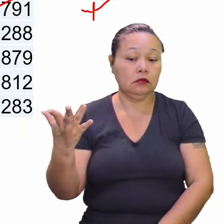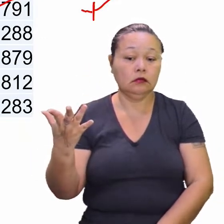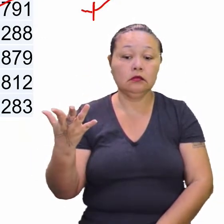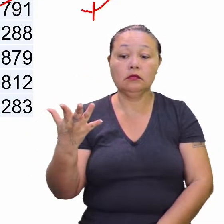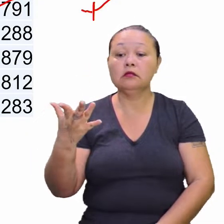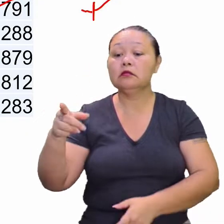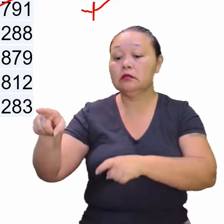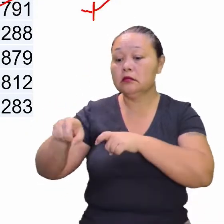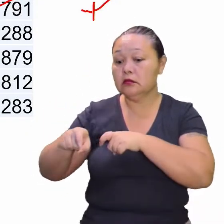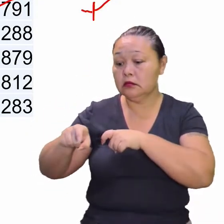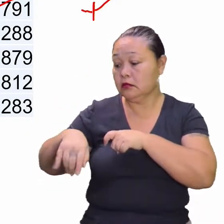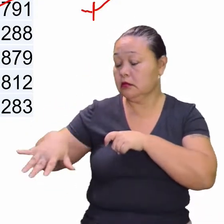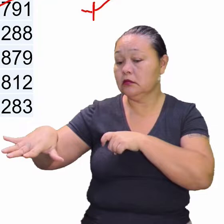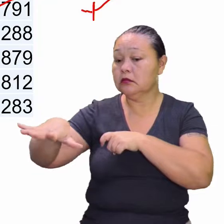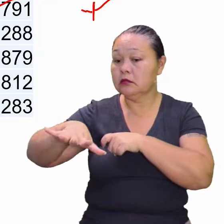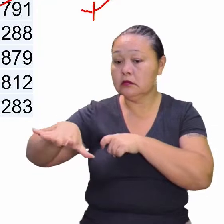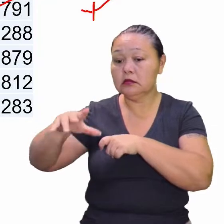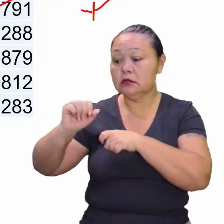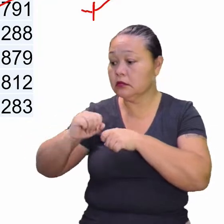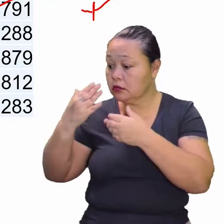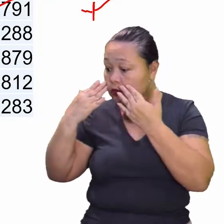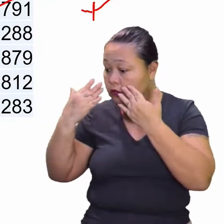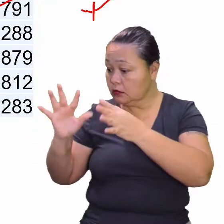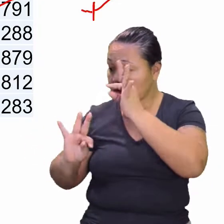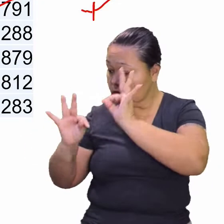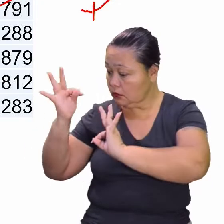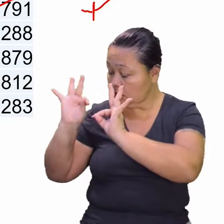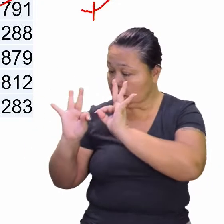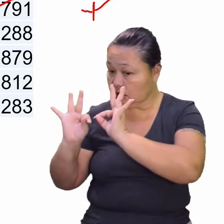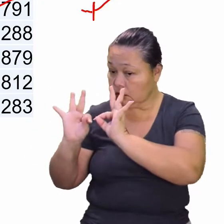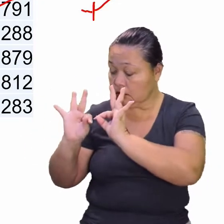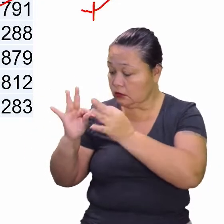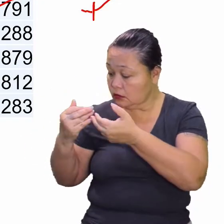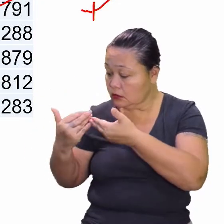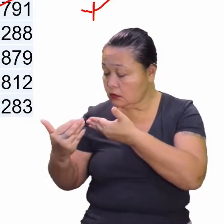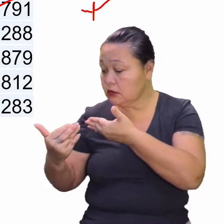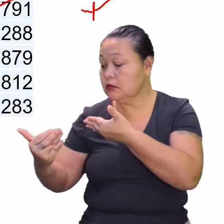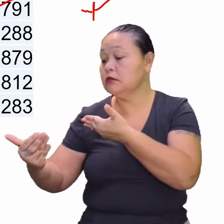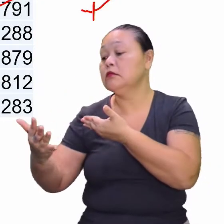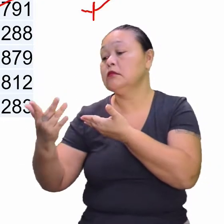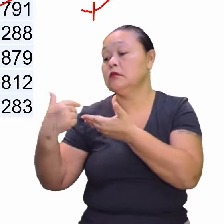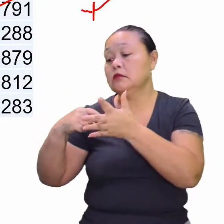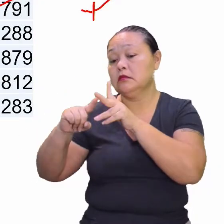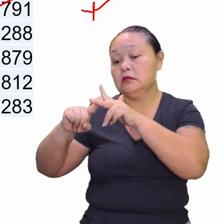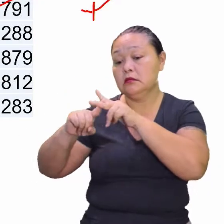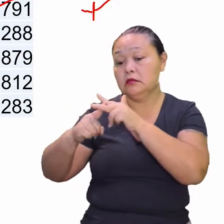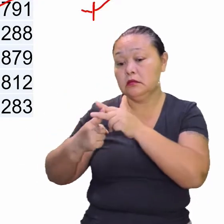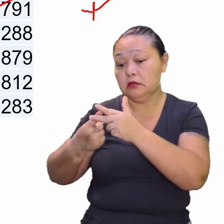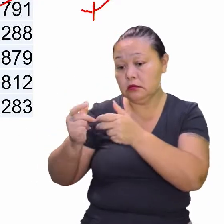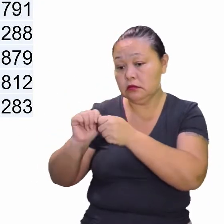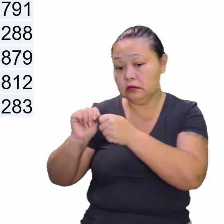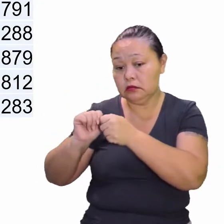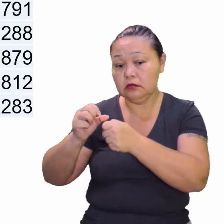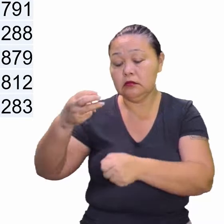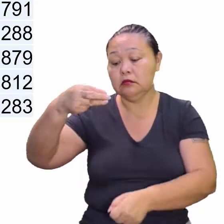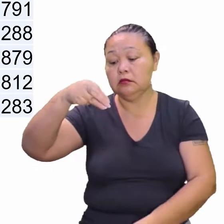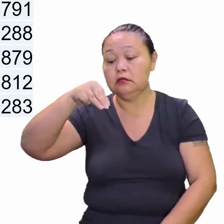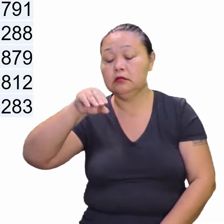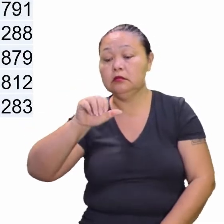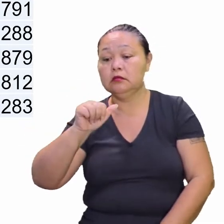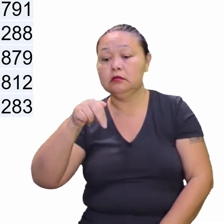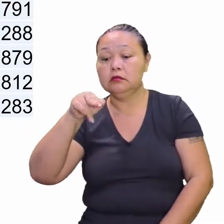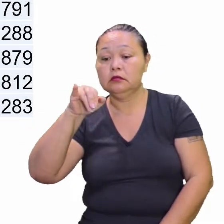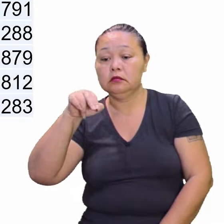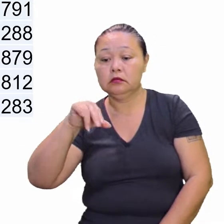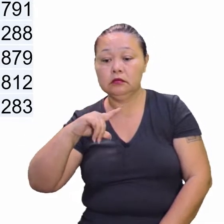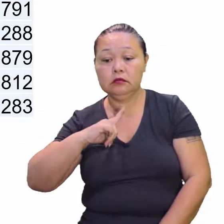da produção do campo, quando a gente olha para o campo tecnológico. A introdução de máquinas também contribui para diminuir